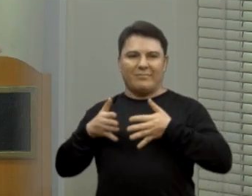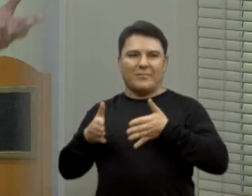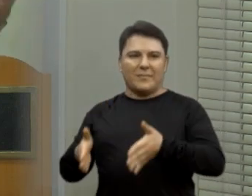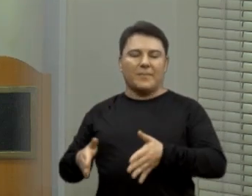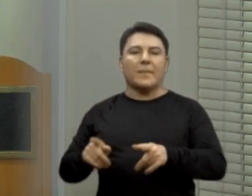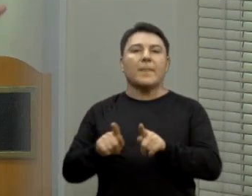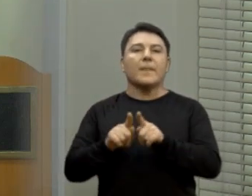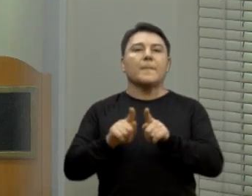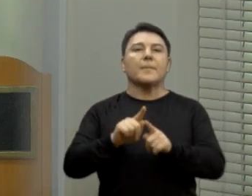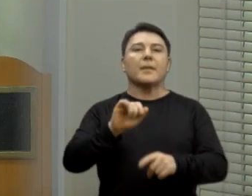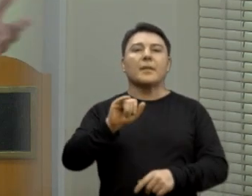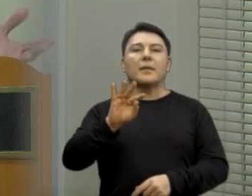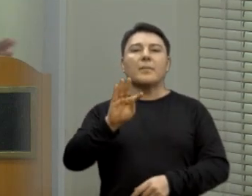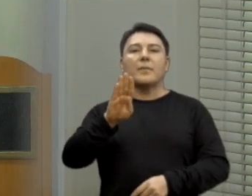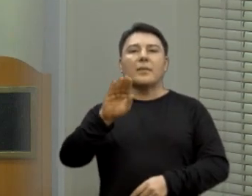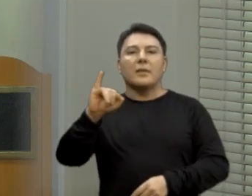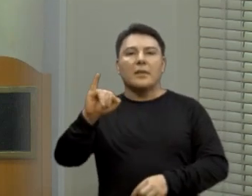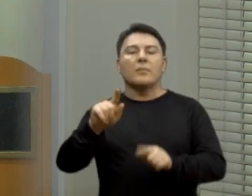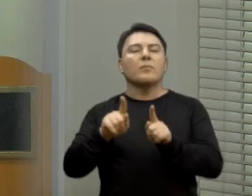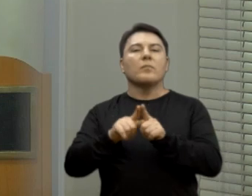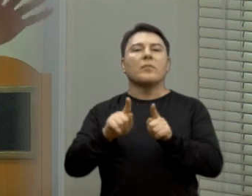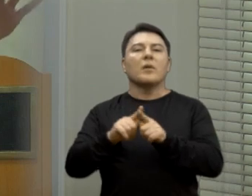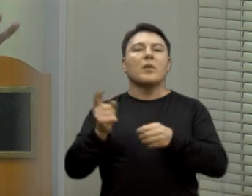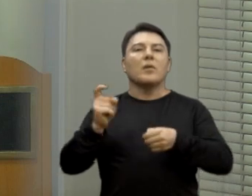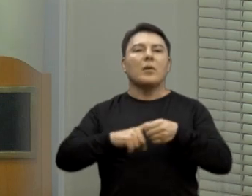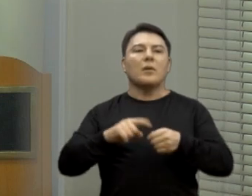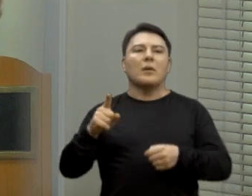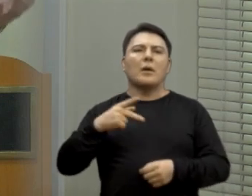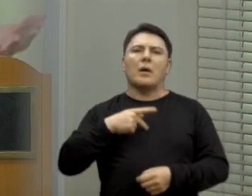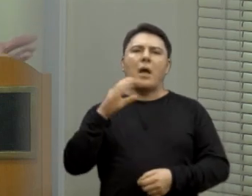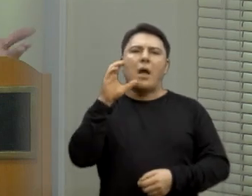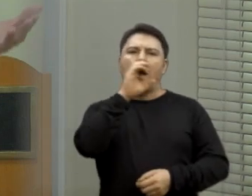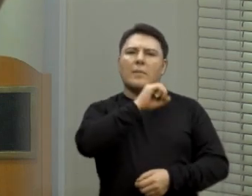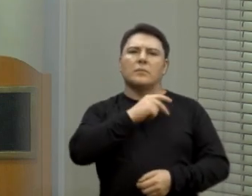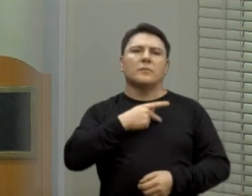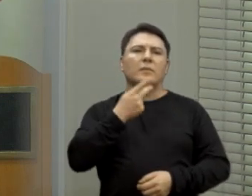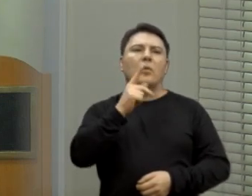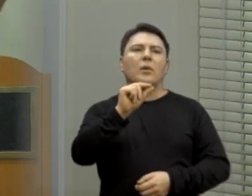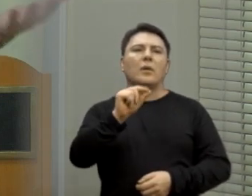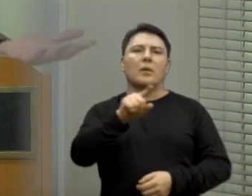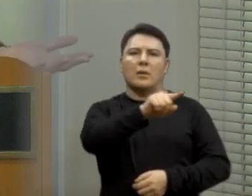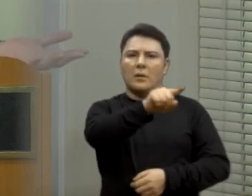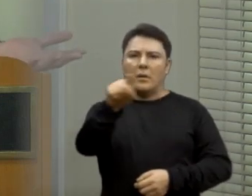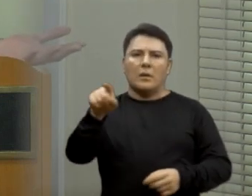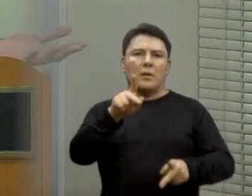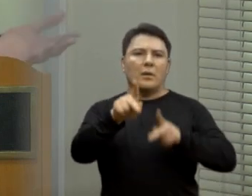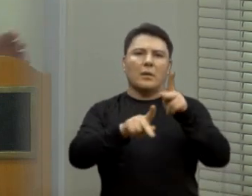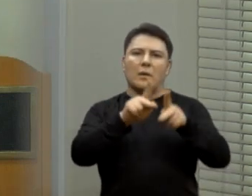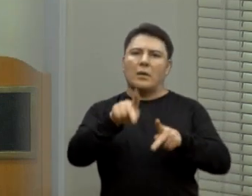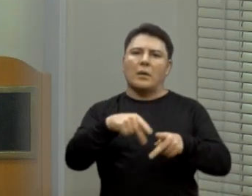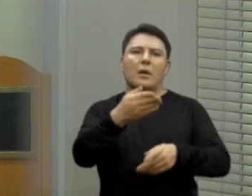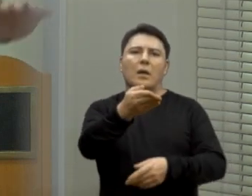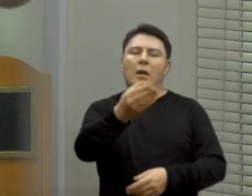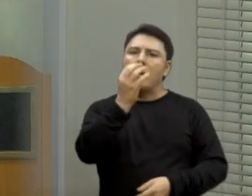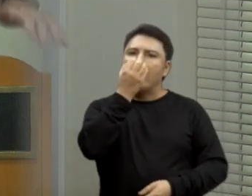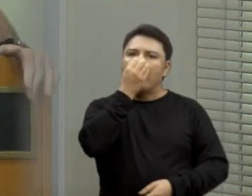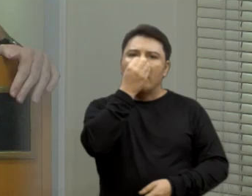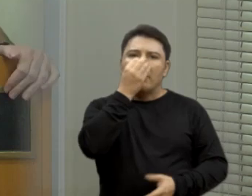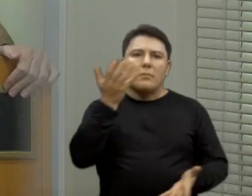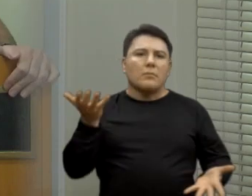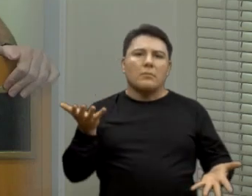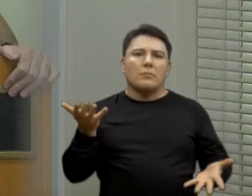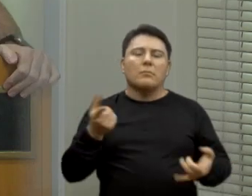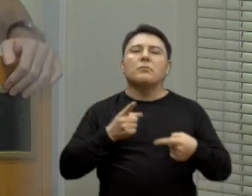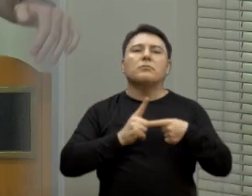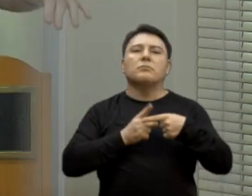não volta o ITBI, a votação do ITBI? Rapidamente eu vou falar, estão chamando a nossa população de palhaça, é o mínimo, porque sobem